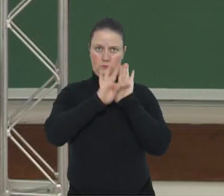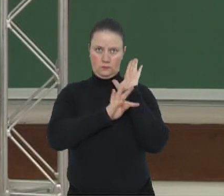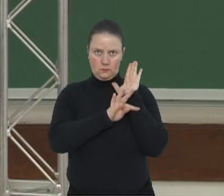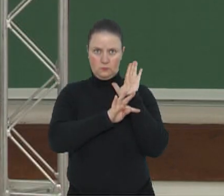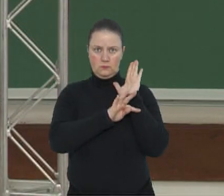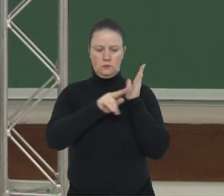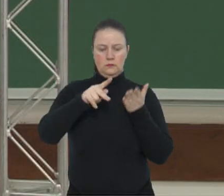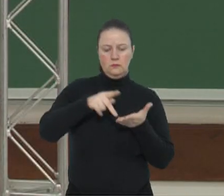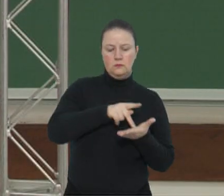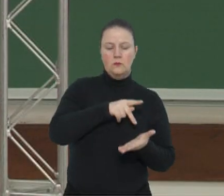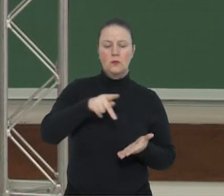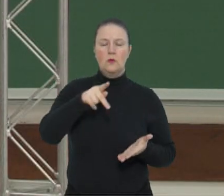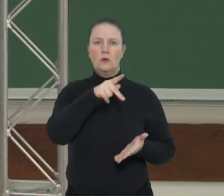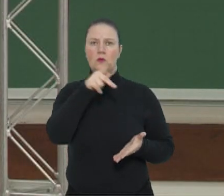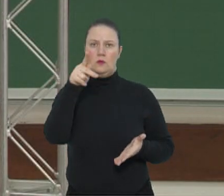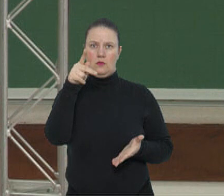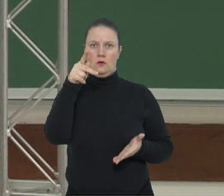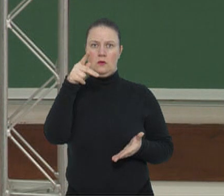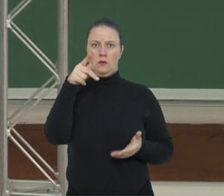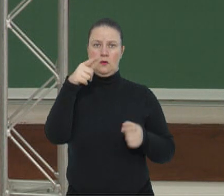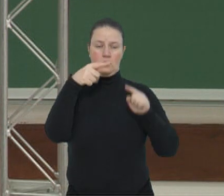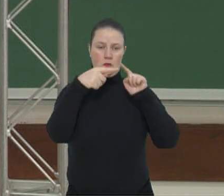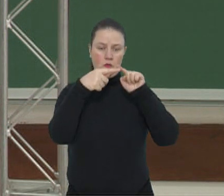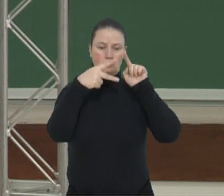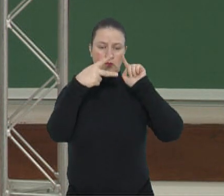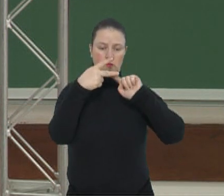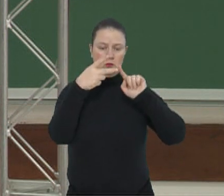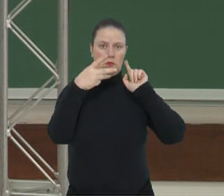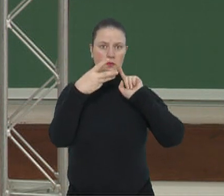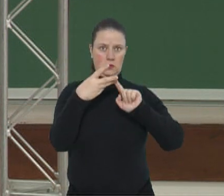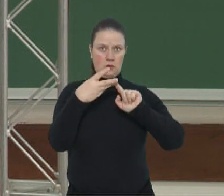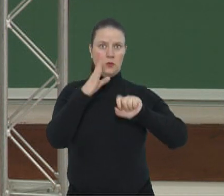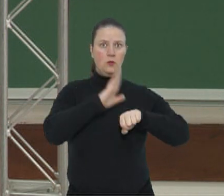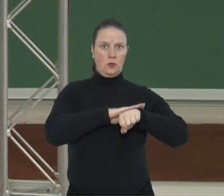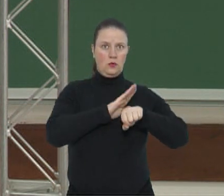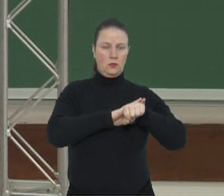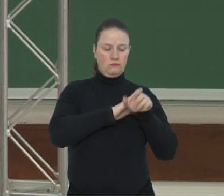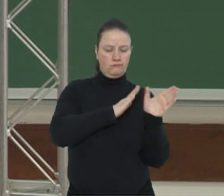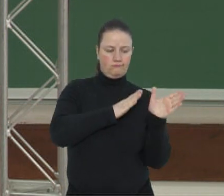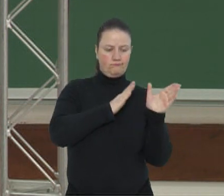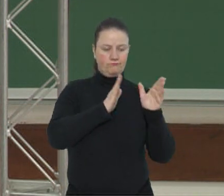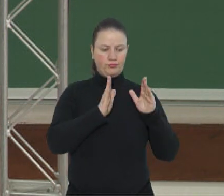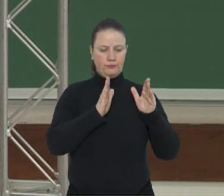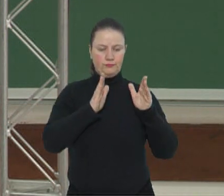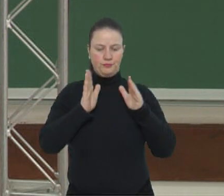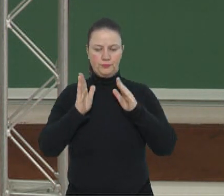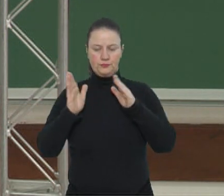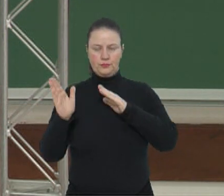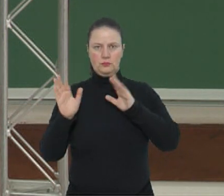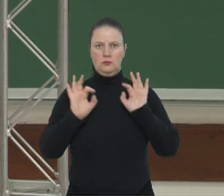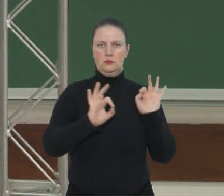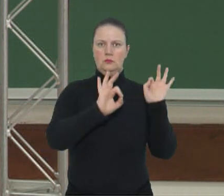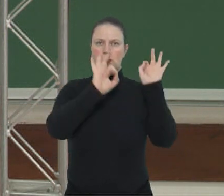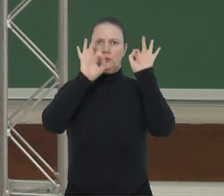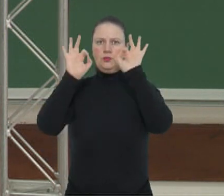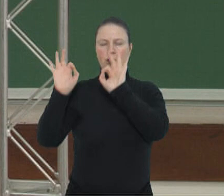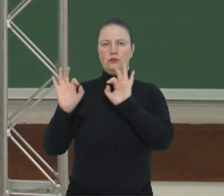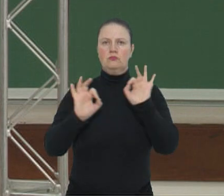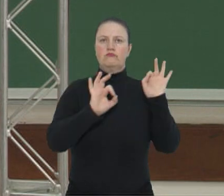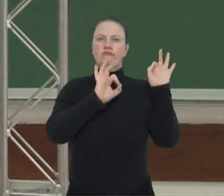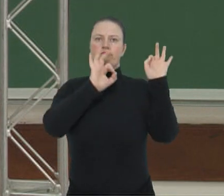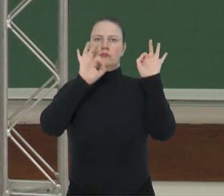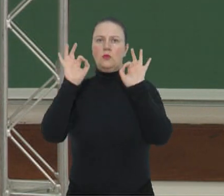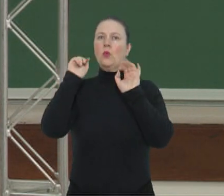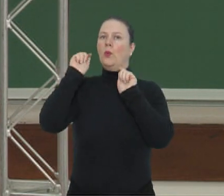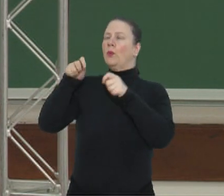desse poema Viajar, em 3 partes, tá? A cada slide, né, a cada parte aqui, vocês